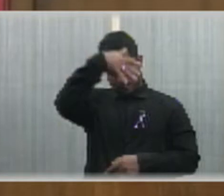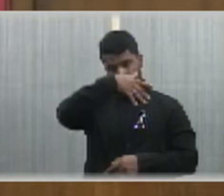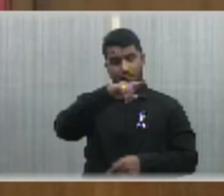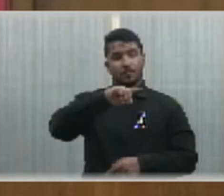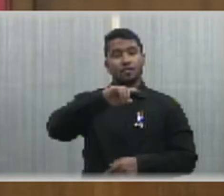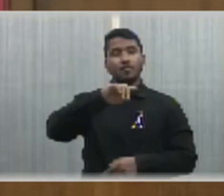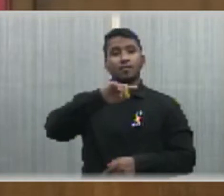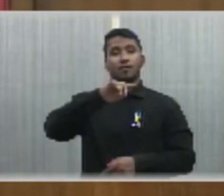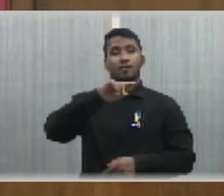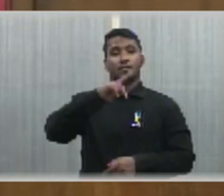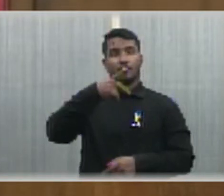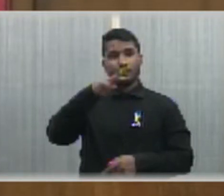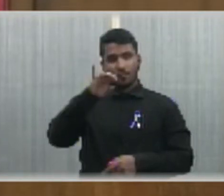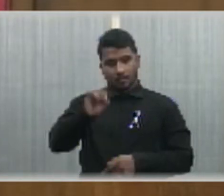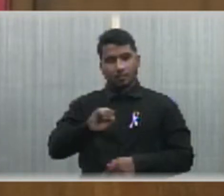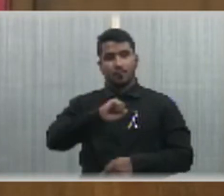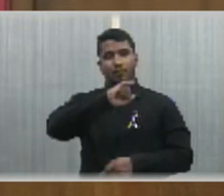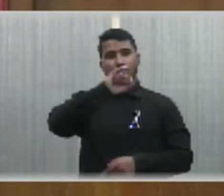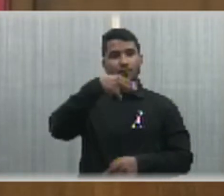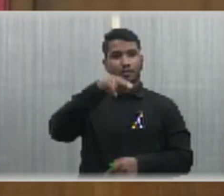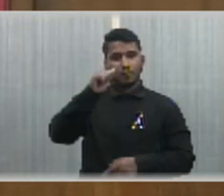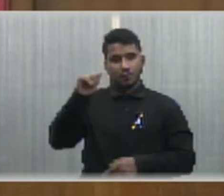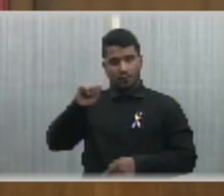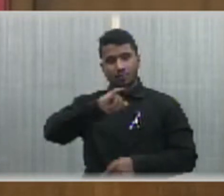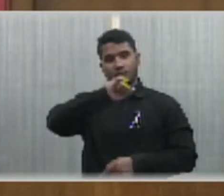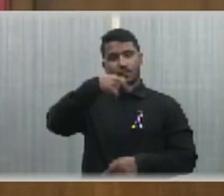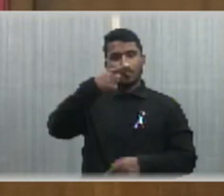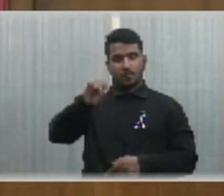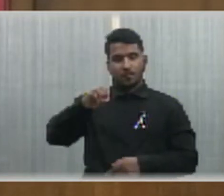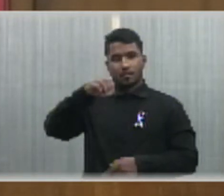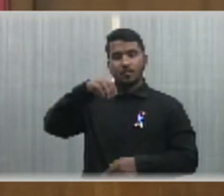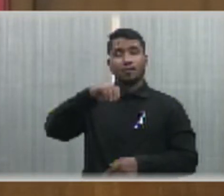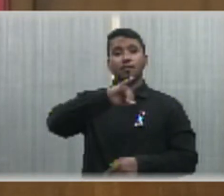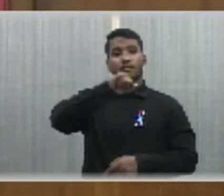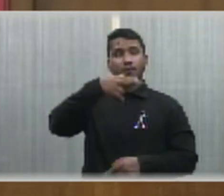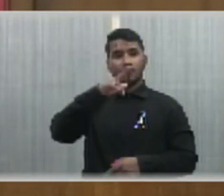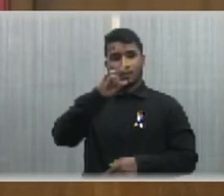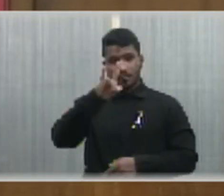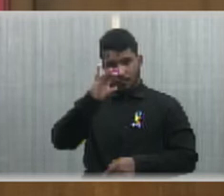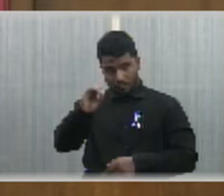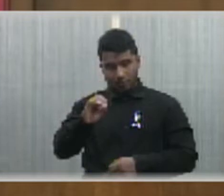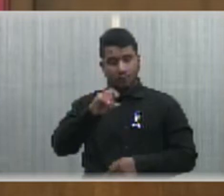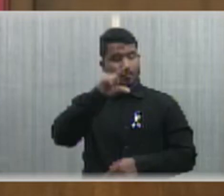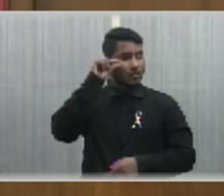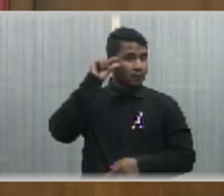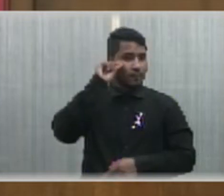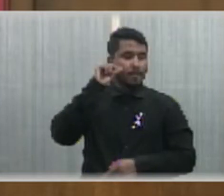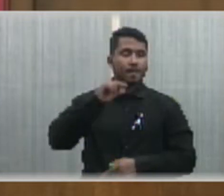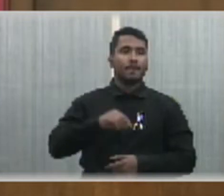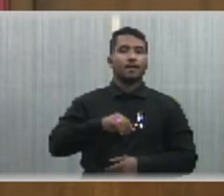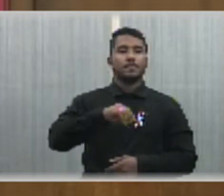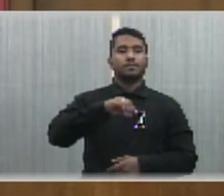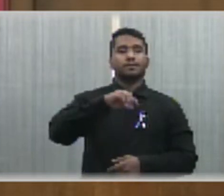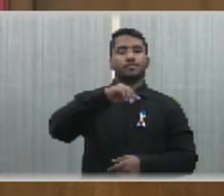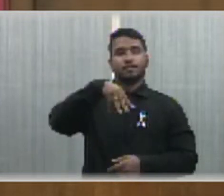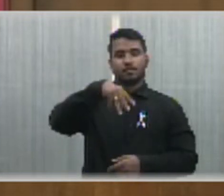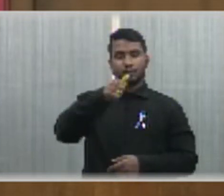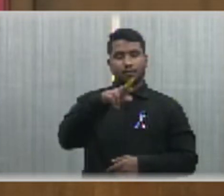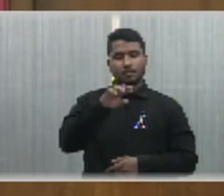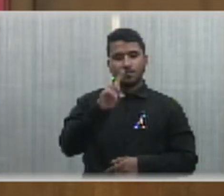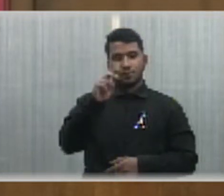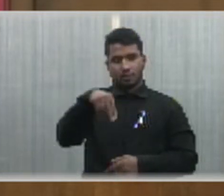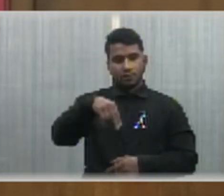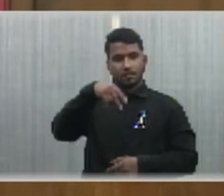Hélio Isaías, Henrique Pires, Janaína Marques, João Matos, Júlio Arco Verde, Luci Soares, Marder